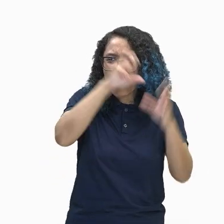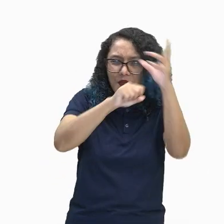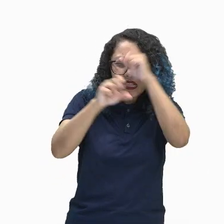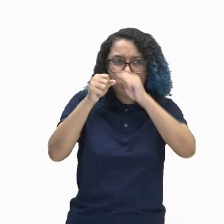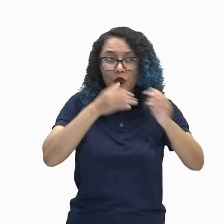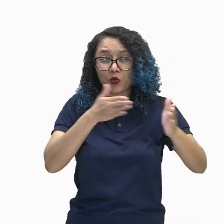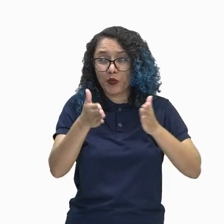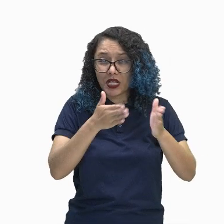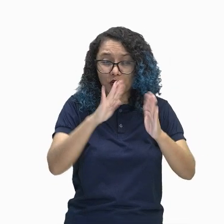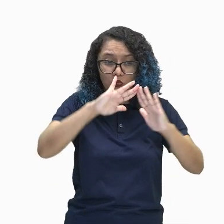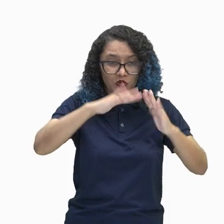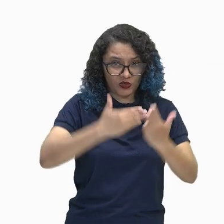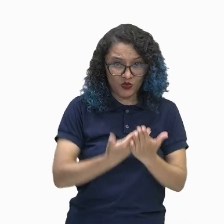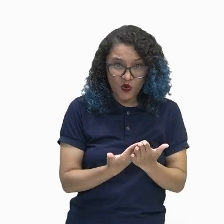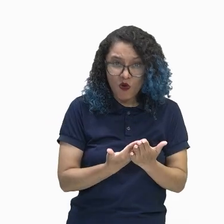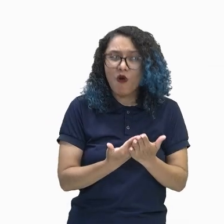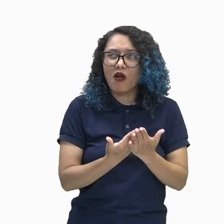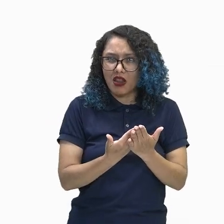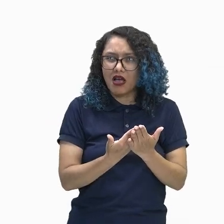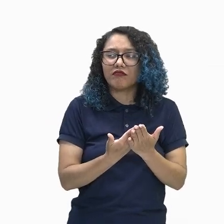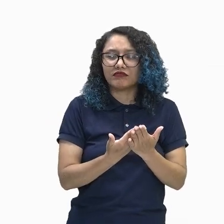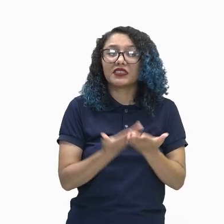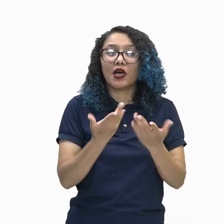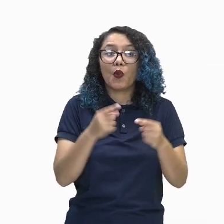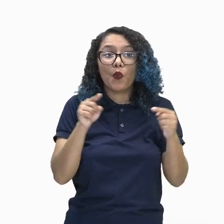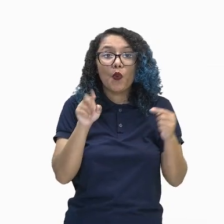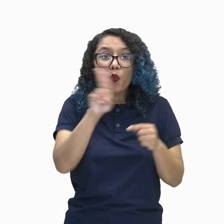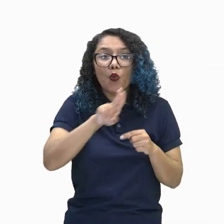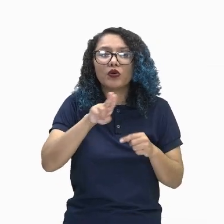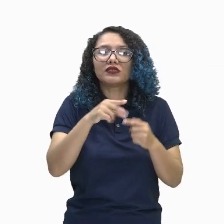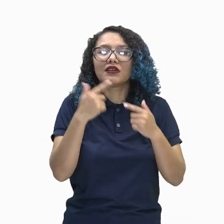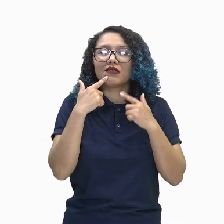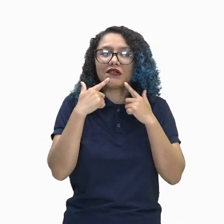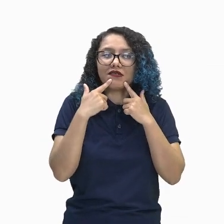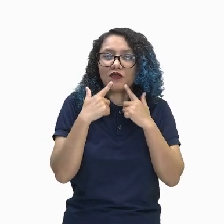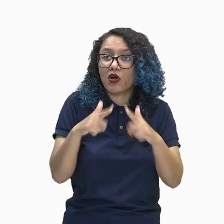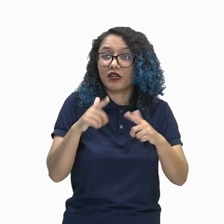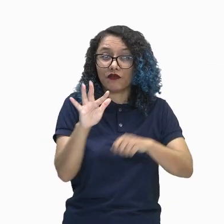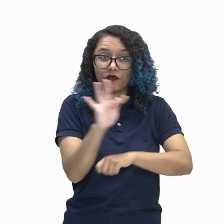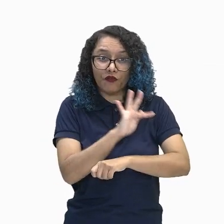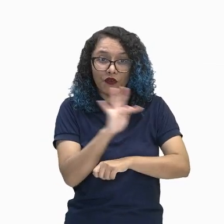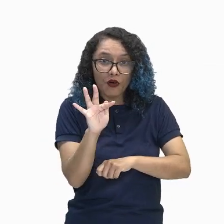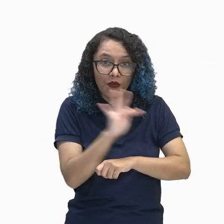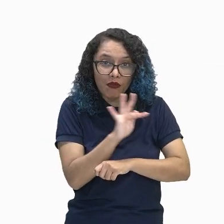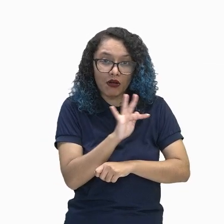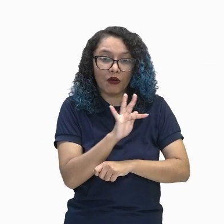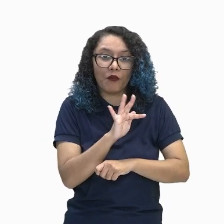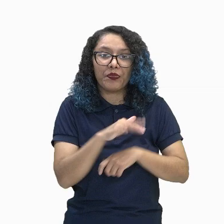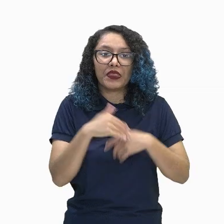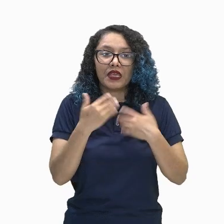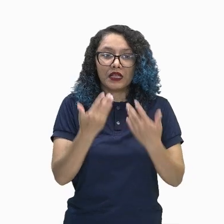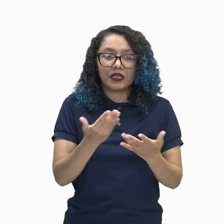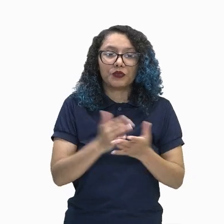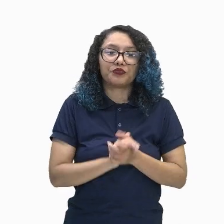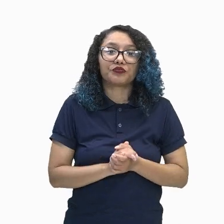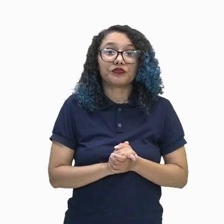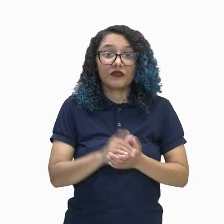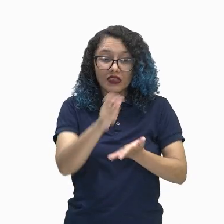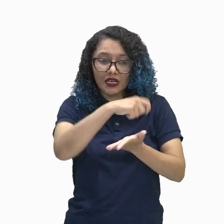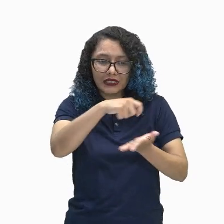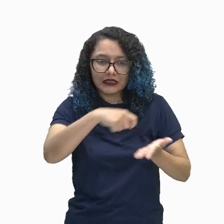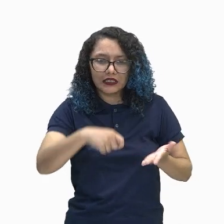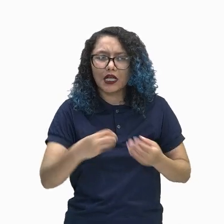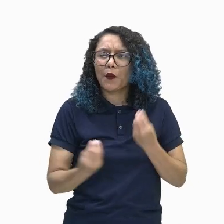percebam que ele vai utilizar uma linguagem formal, portanto, a escrita de um texto, de uma redação para o Enem, ela